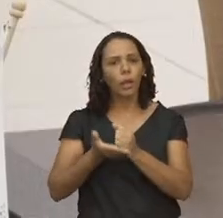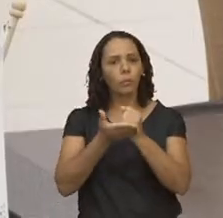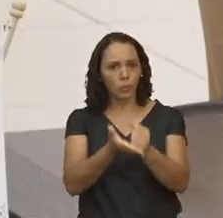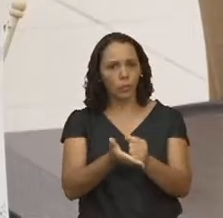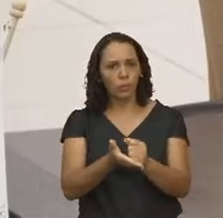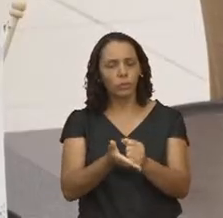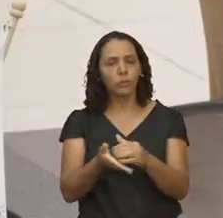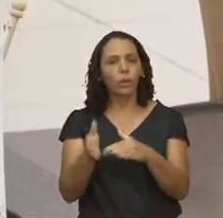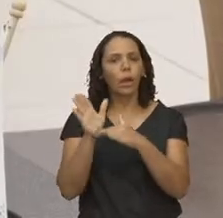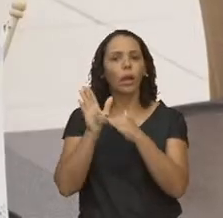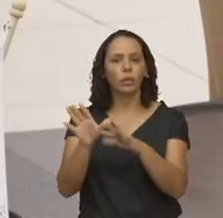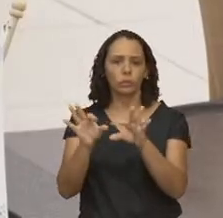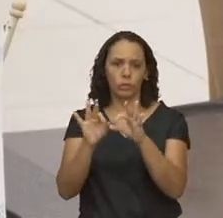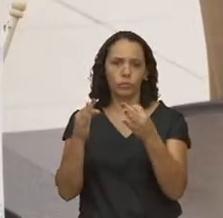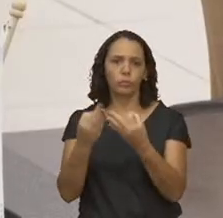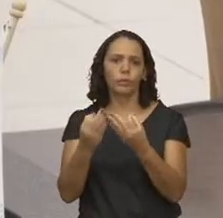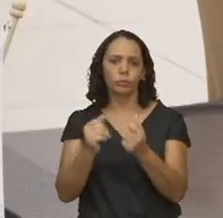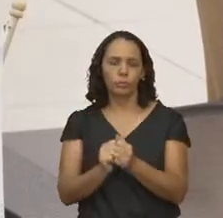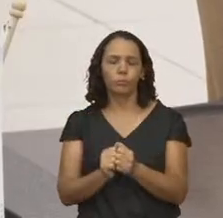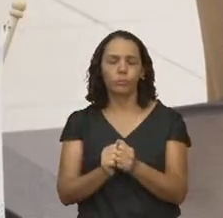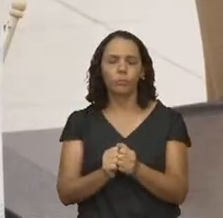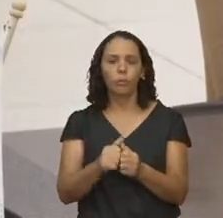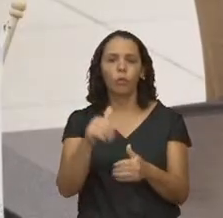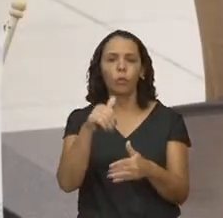essas famílias. Meu voto é favorável.